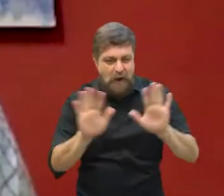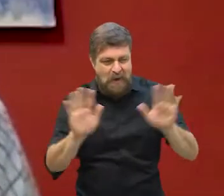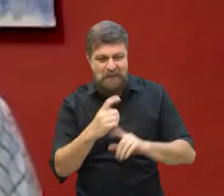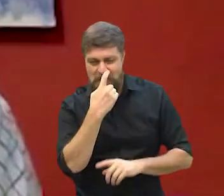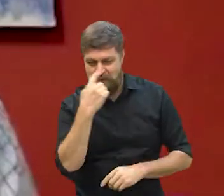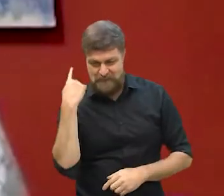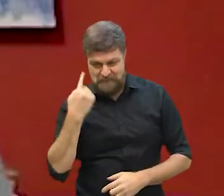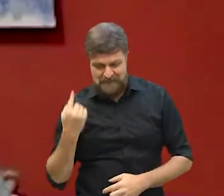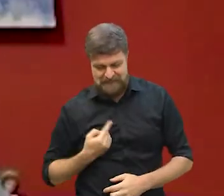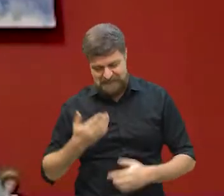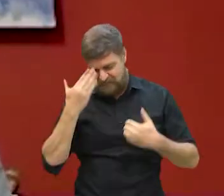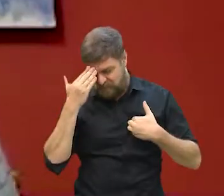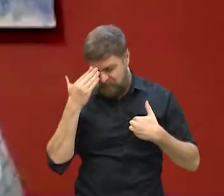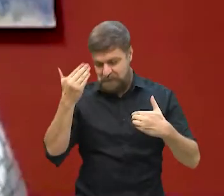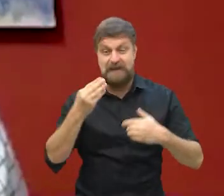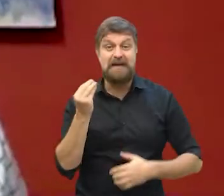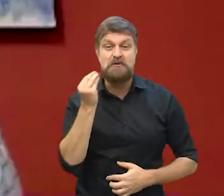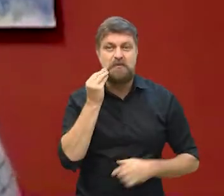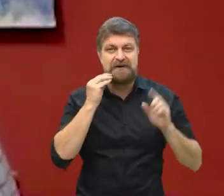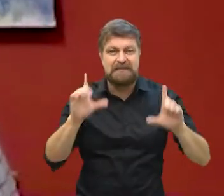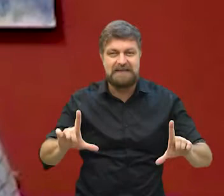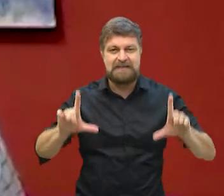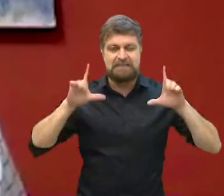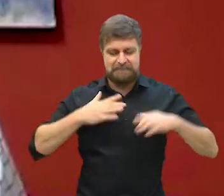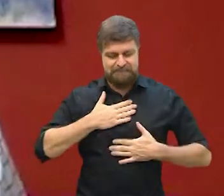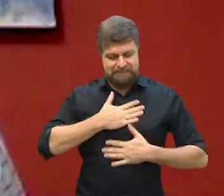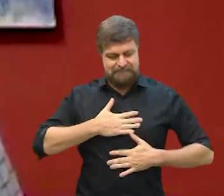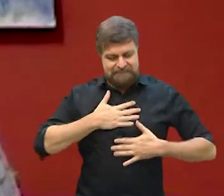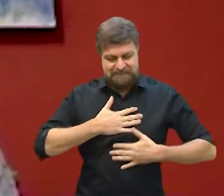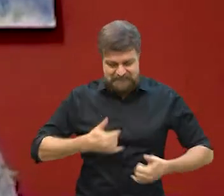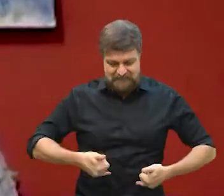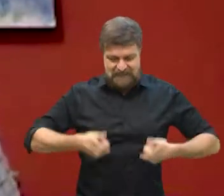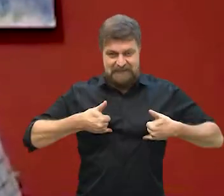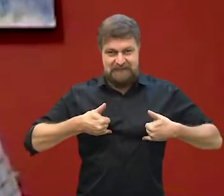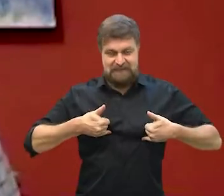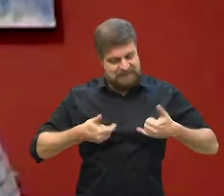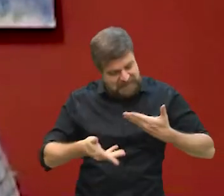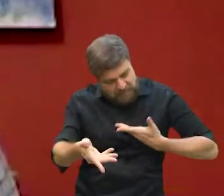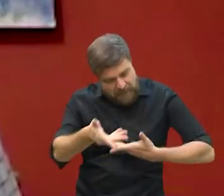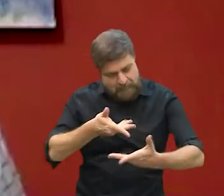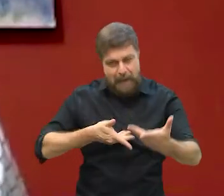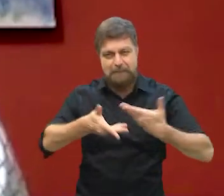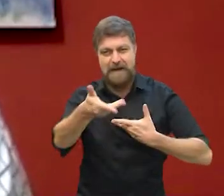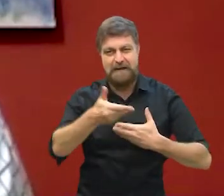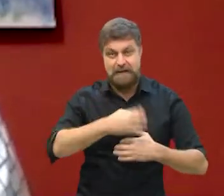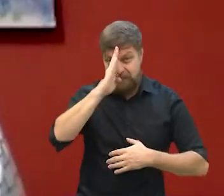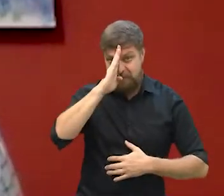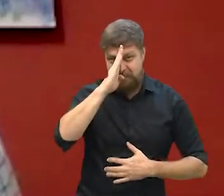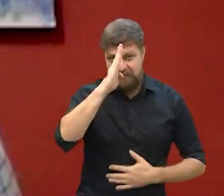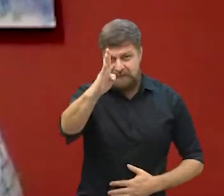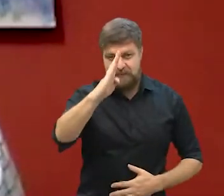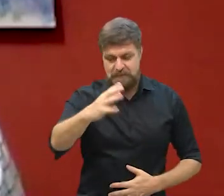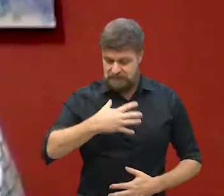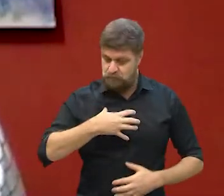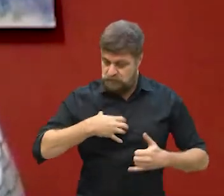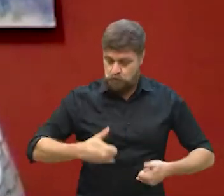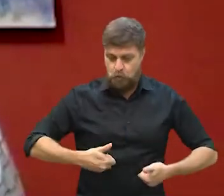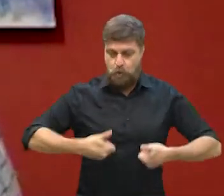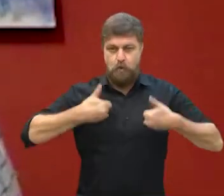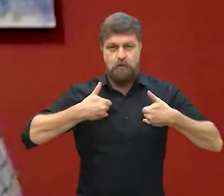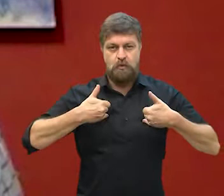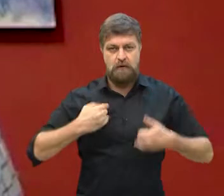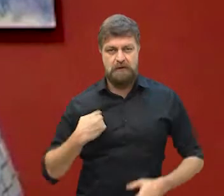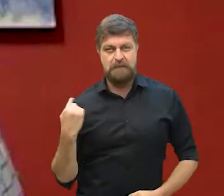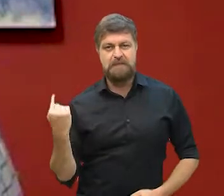Muito obrigado pela oportunidade. É uma honra muito grande estar aqui com vocês. Principalmente que, com muito orgulho,